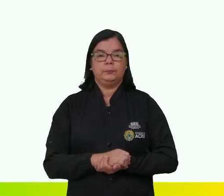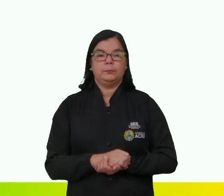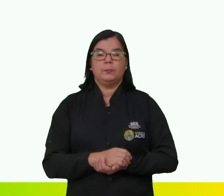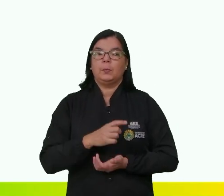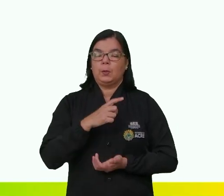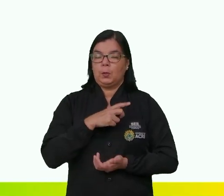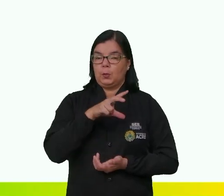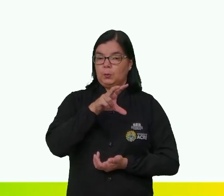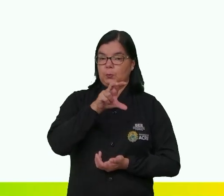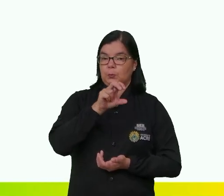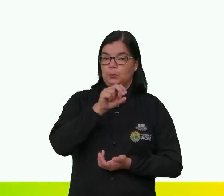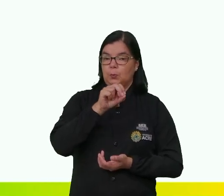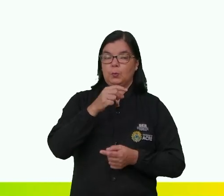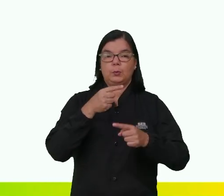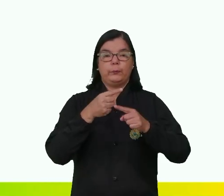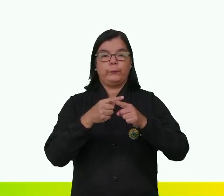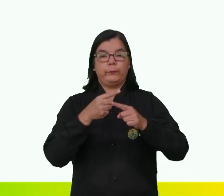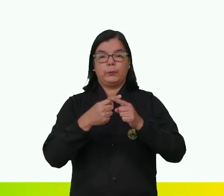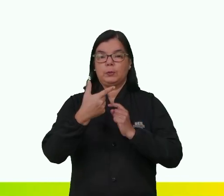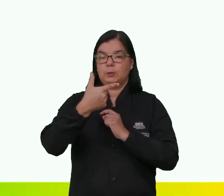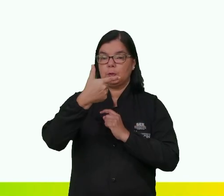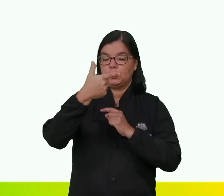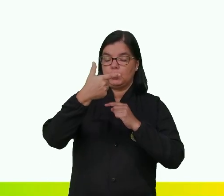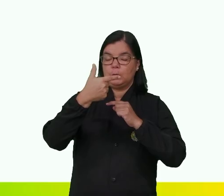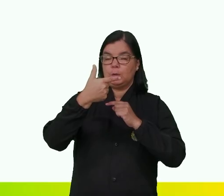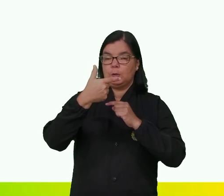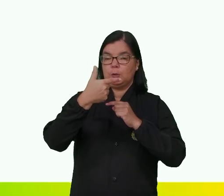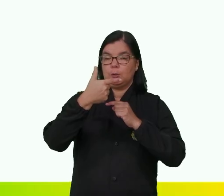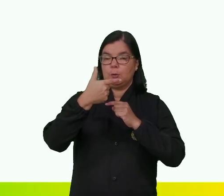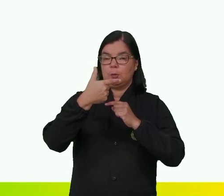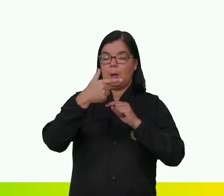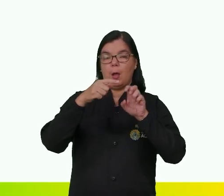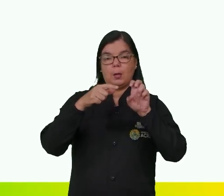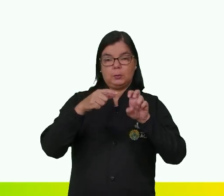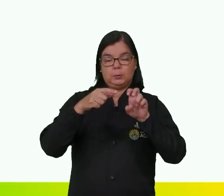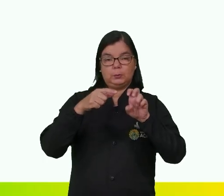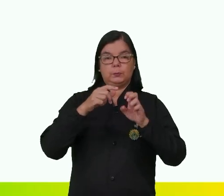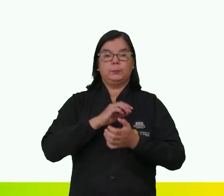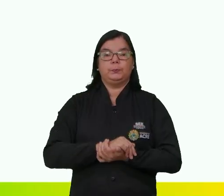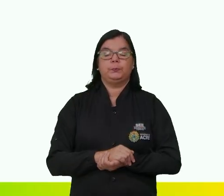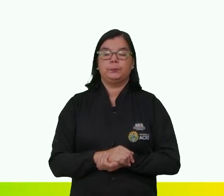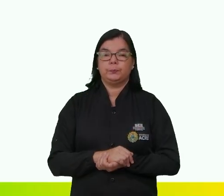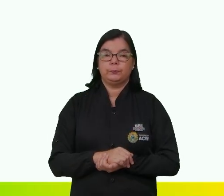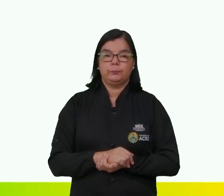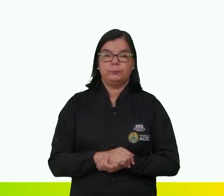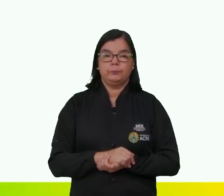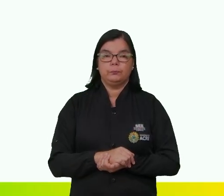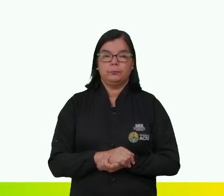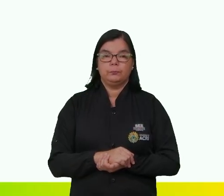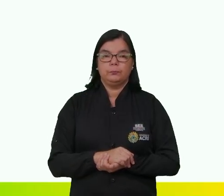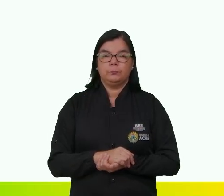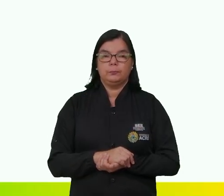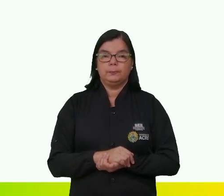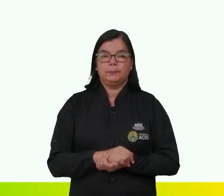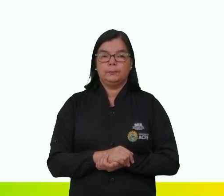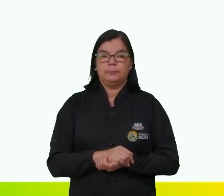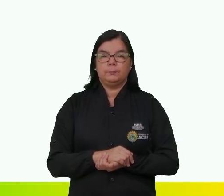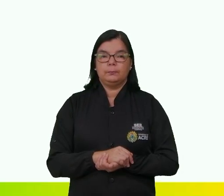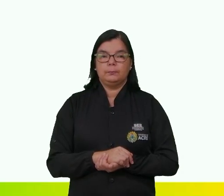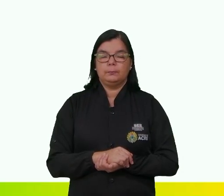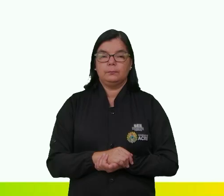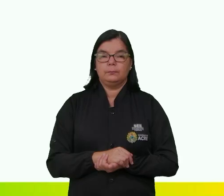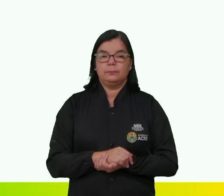ter aqui 50 vezes 2 elevado a 5. Deixa eu ajeitar aqui.